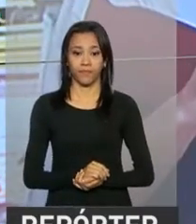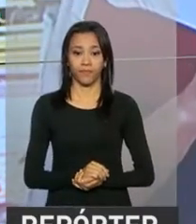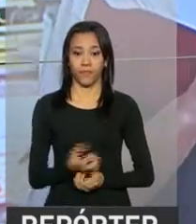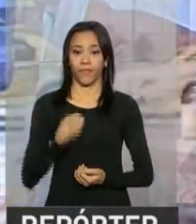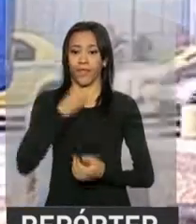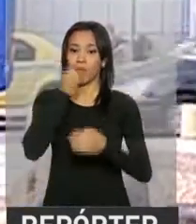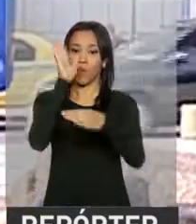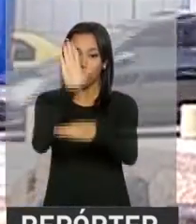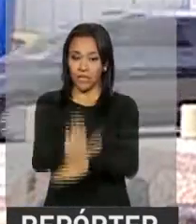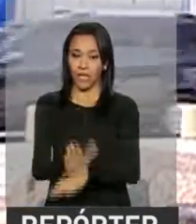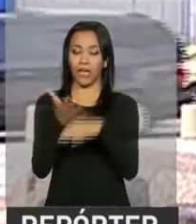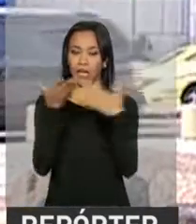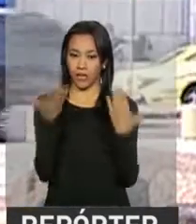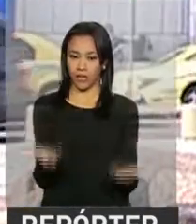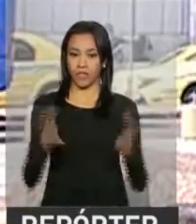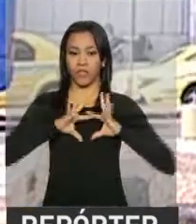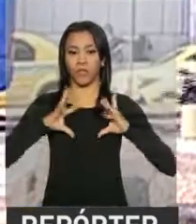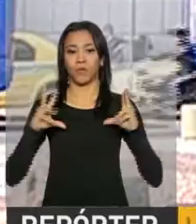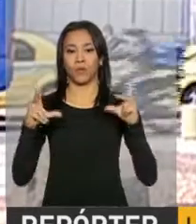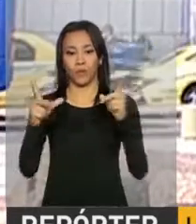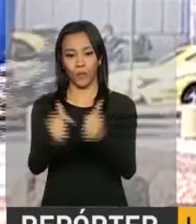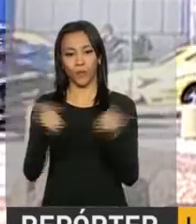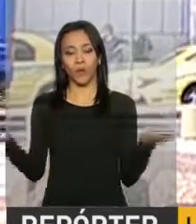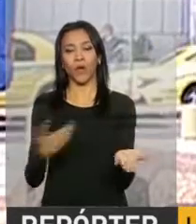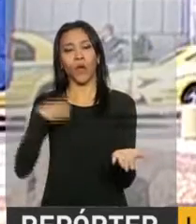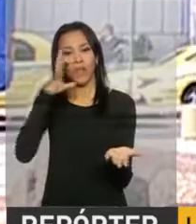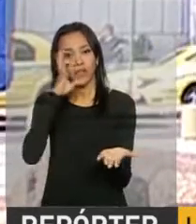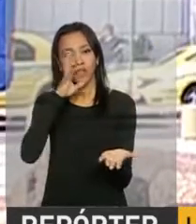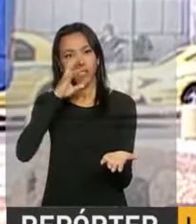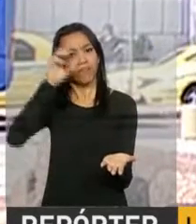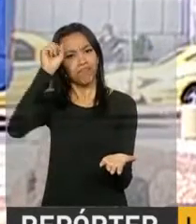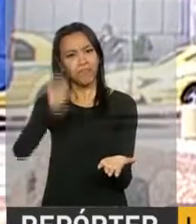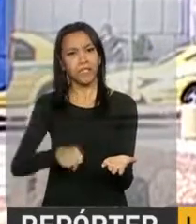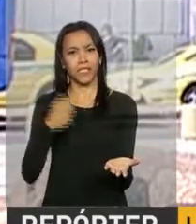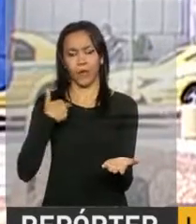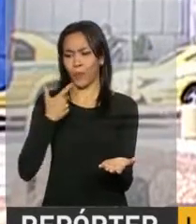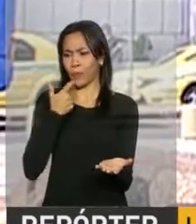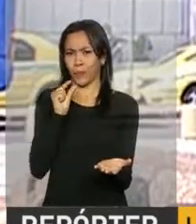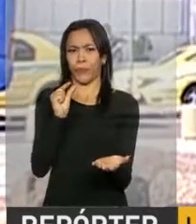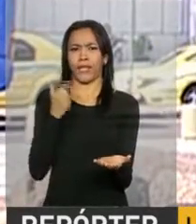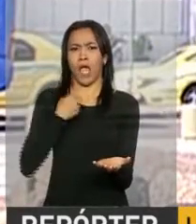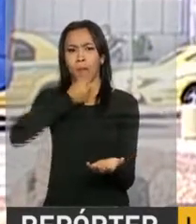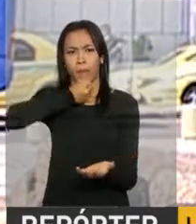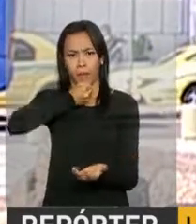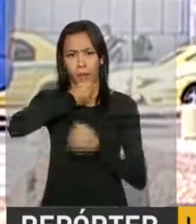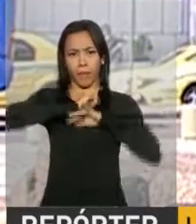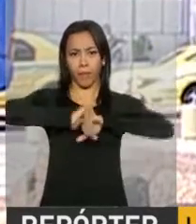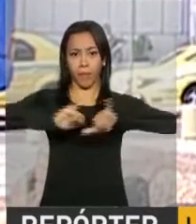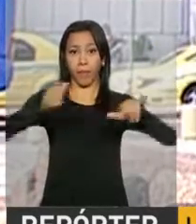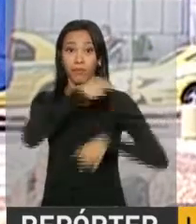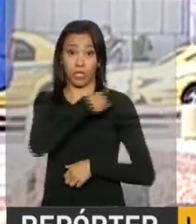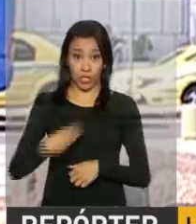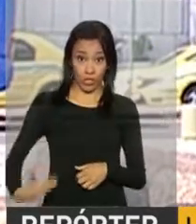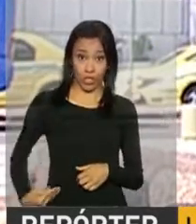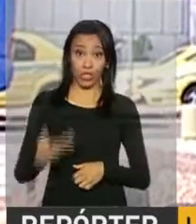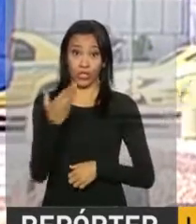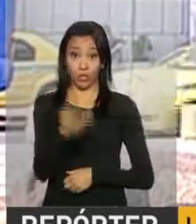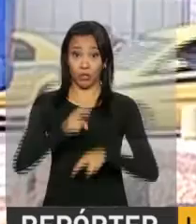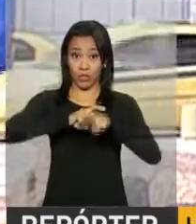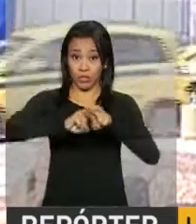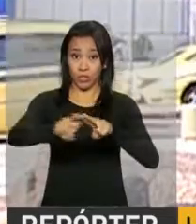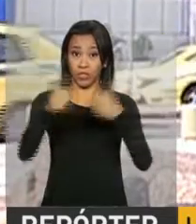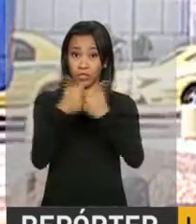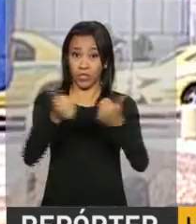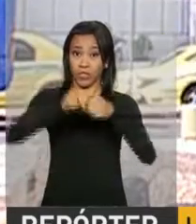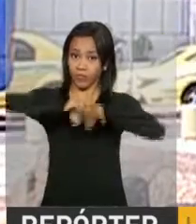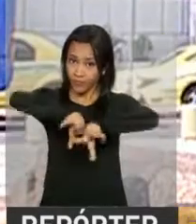Boa tarde, Leandro. Boa tarde a todos que nos assistem. É isso mesmo, eu acabei de sair da entrevista coletiva com o ministro dos Transportes, Portos e Aviação